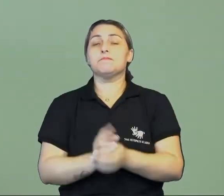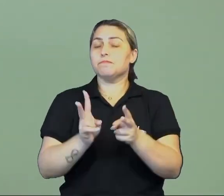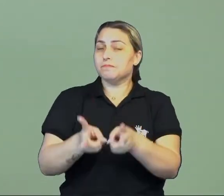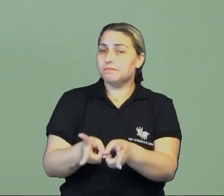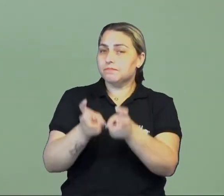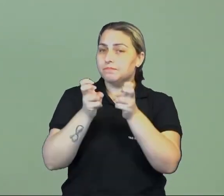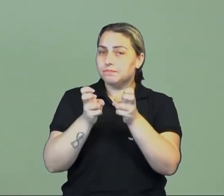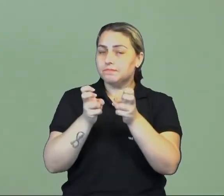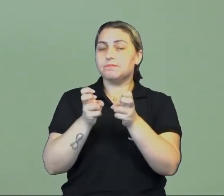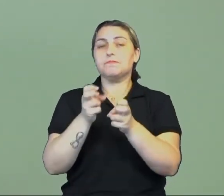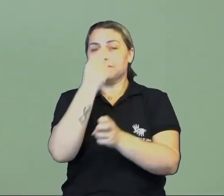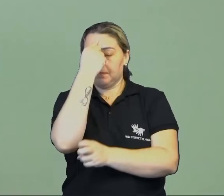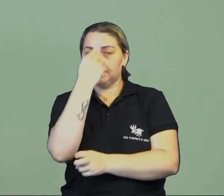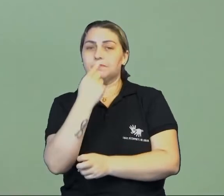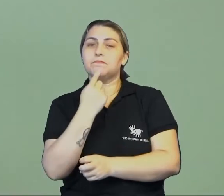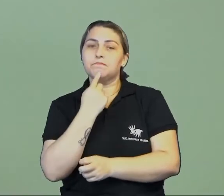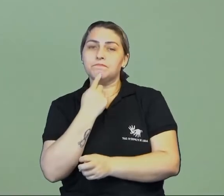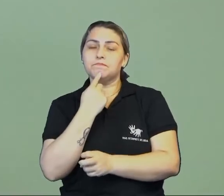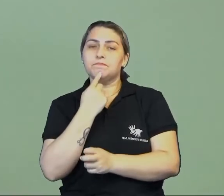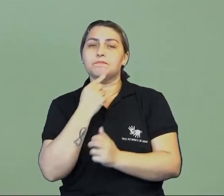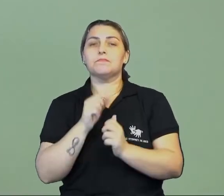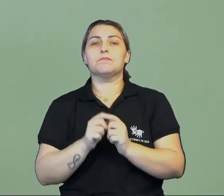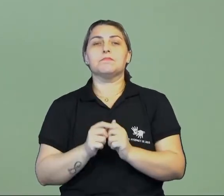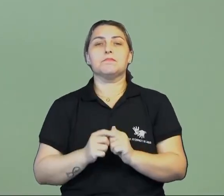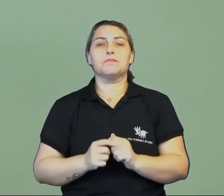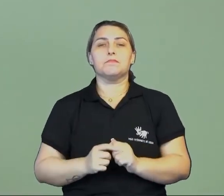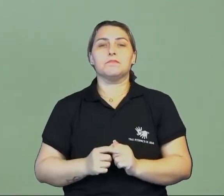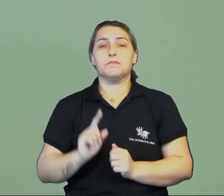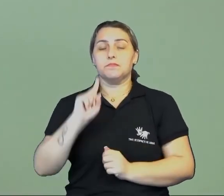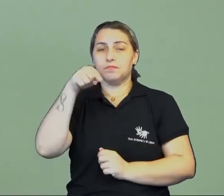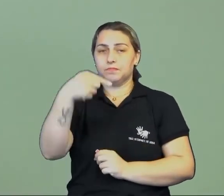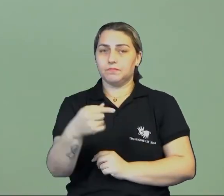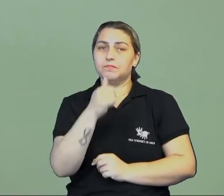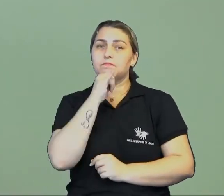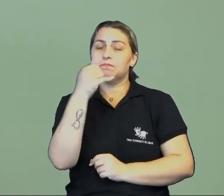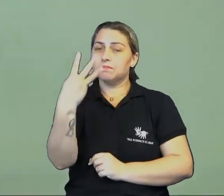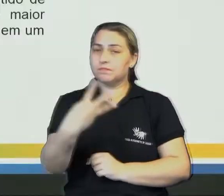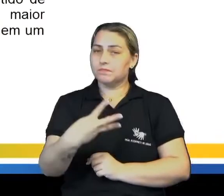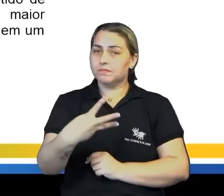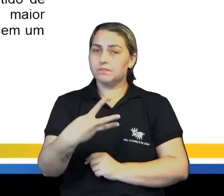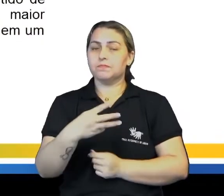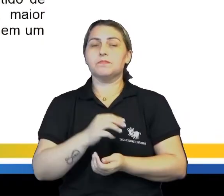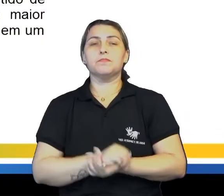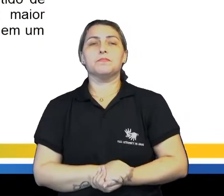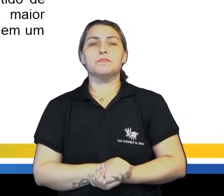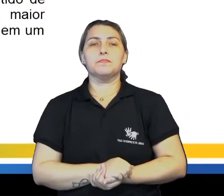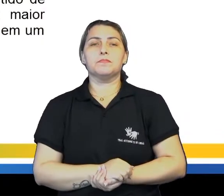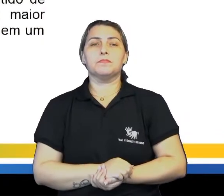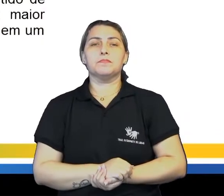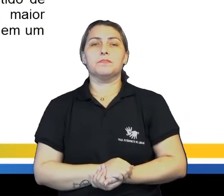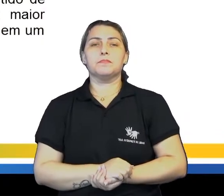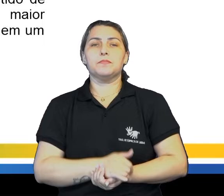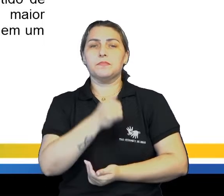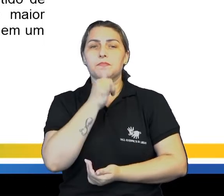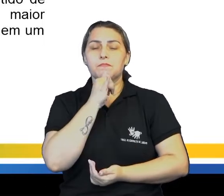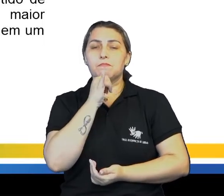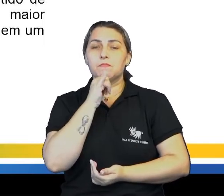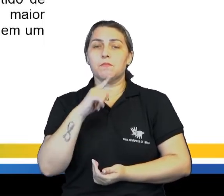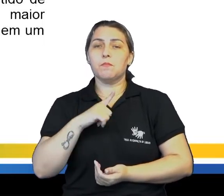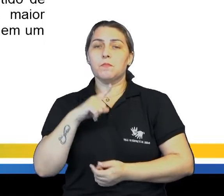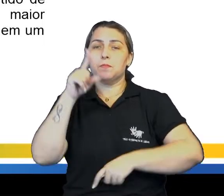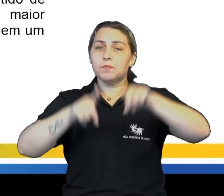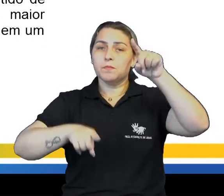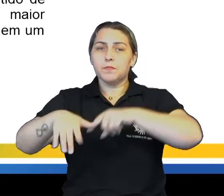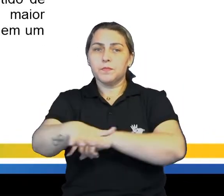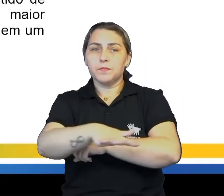gente percebe nesta imagem. Vamos ao próximo exemplo. Neste exemplo, nós temos uma